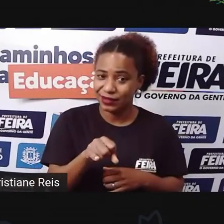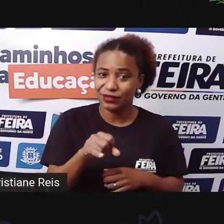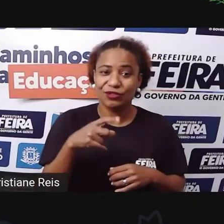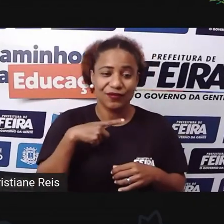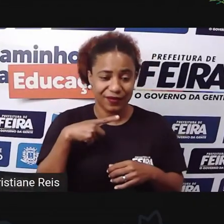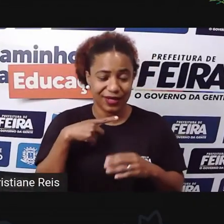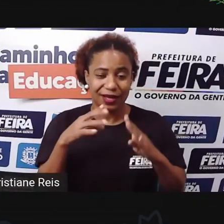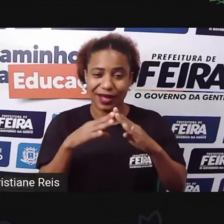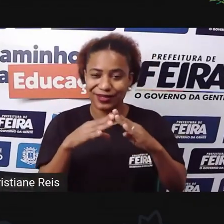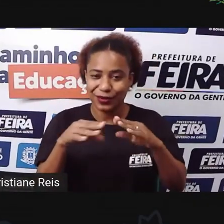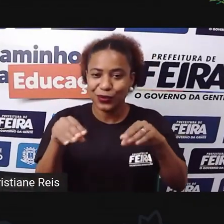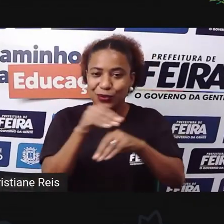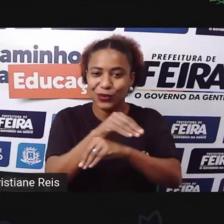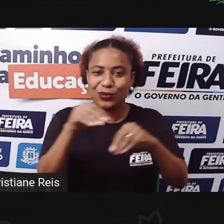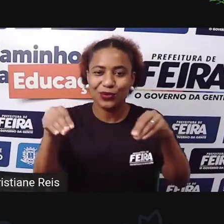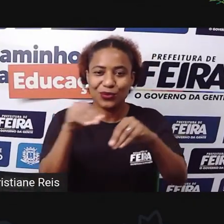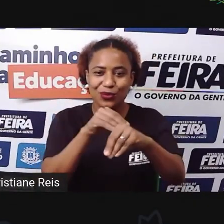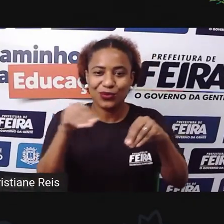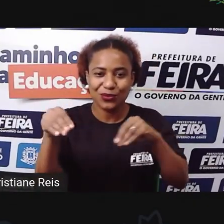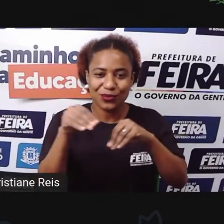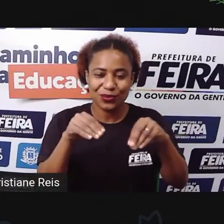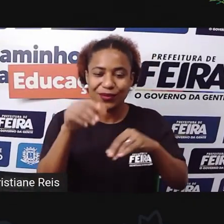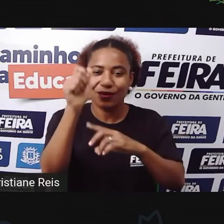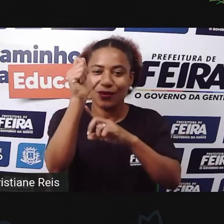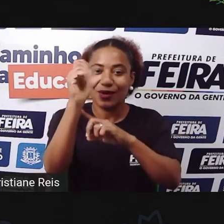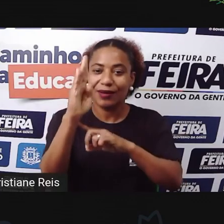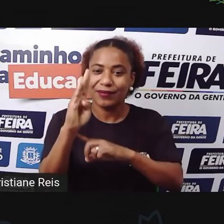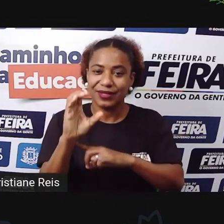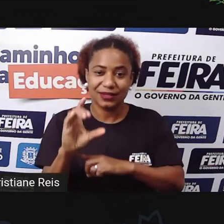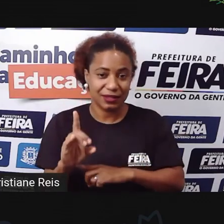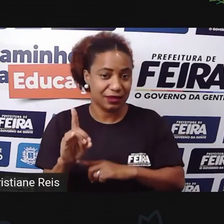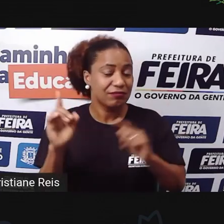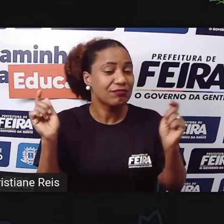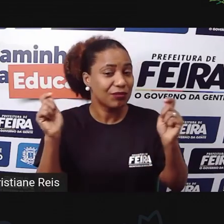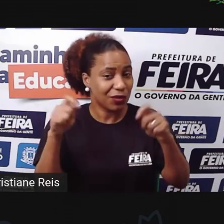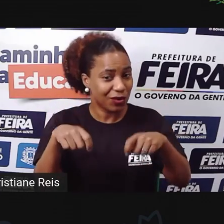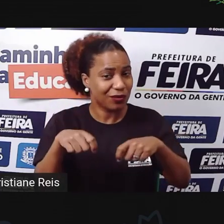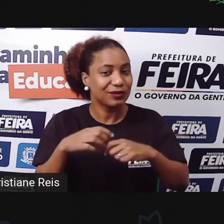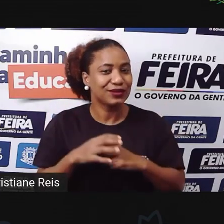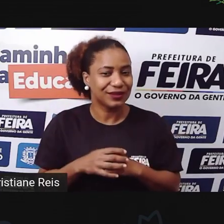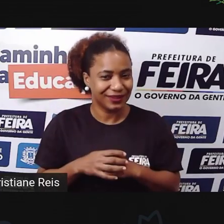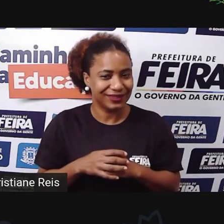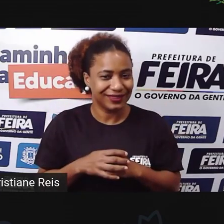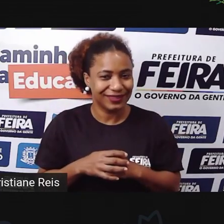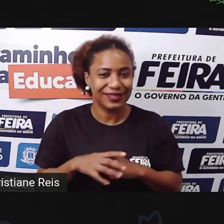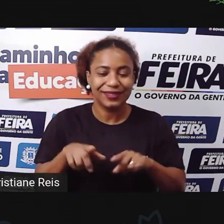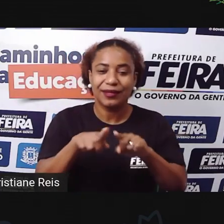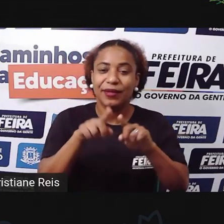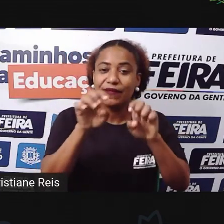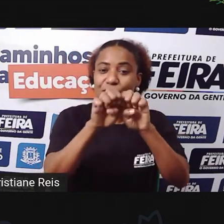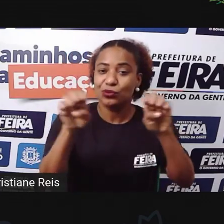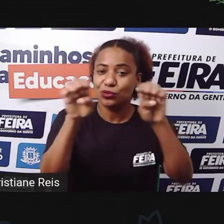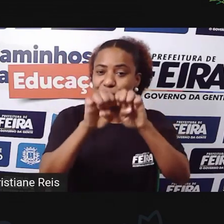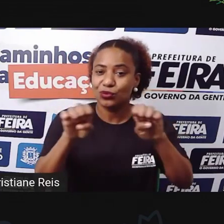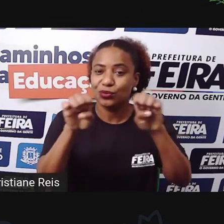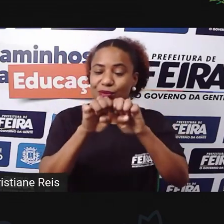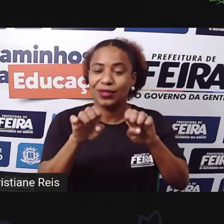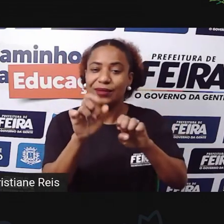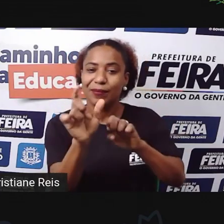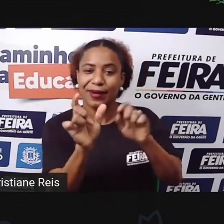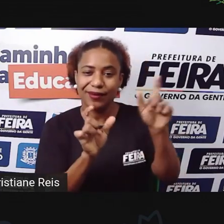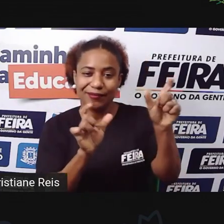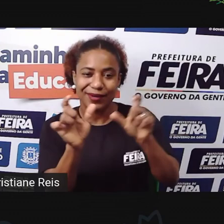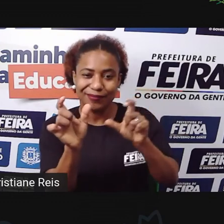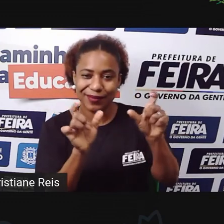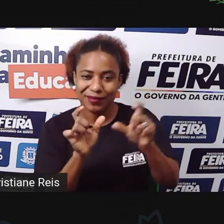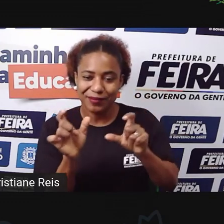muito bom para você estar tentando aí, né, escrever suas palavras, né, observar a estrutura das palavras, formar